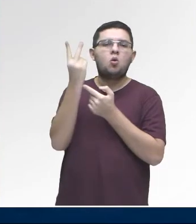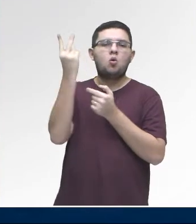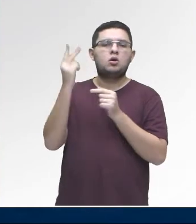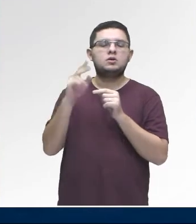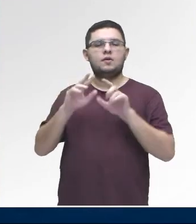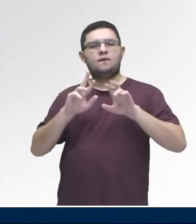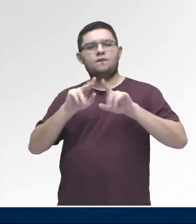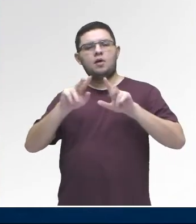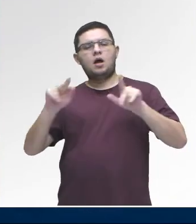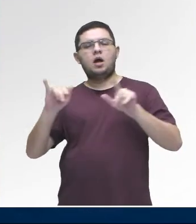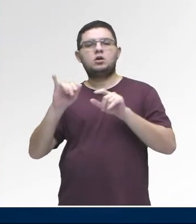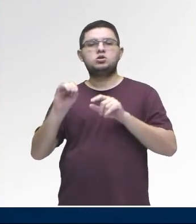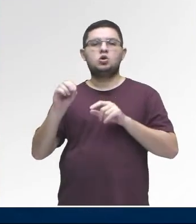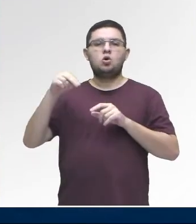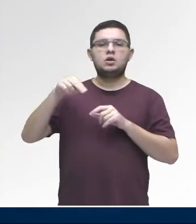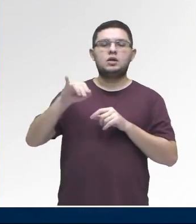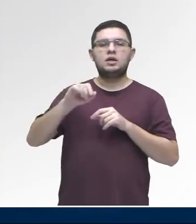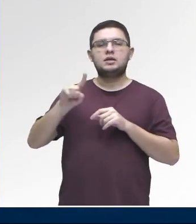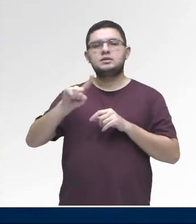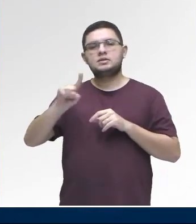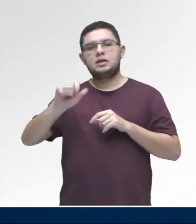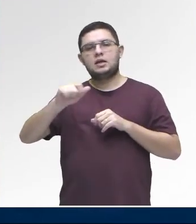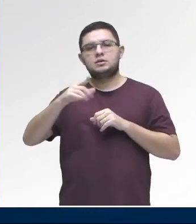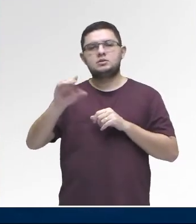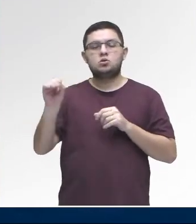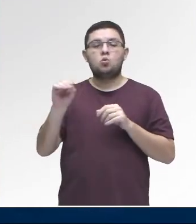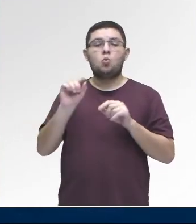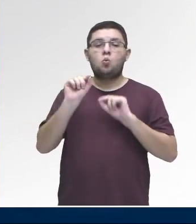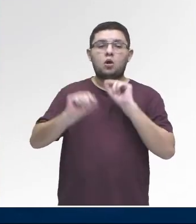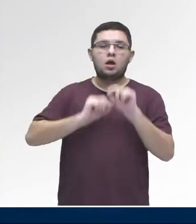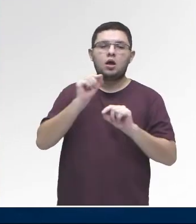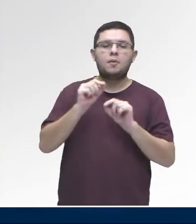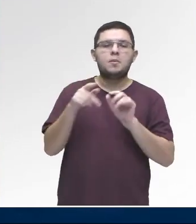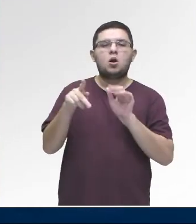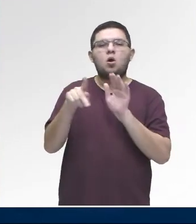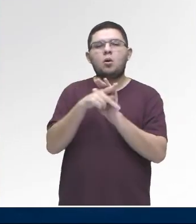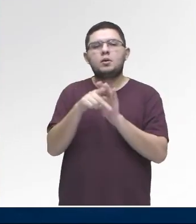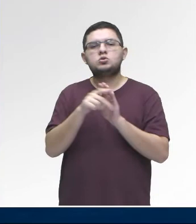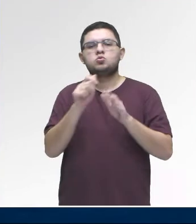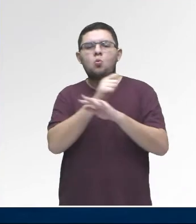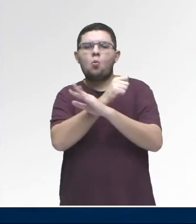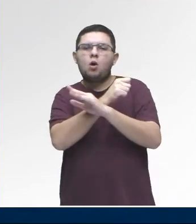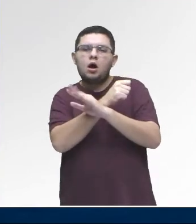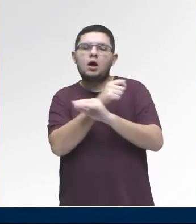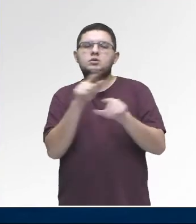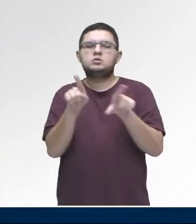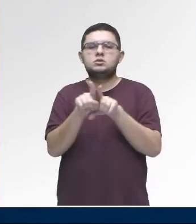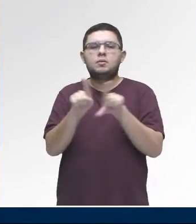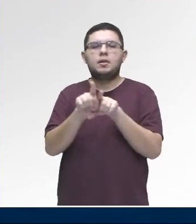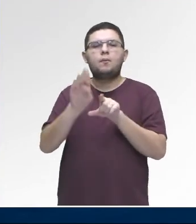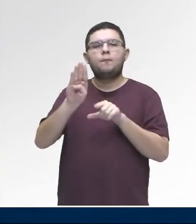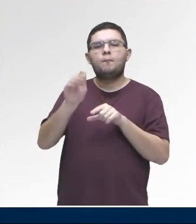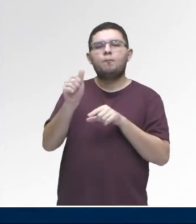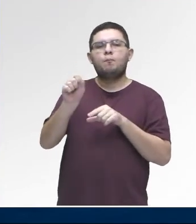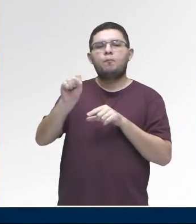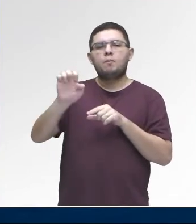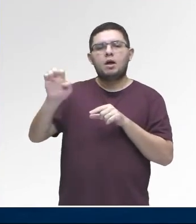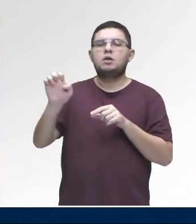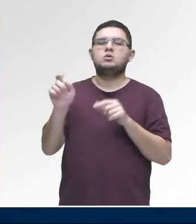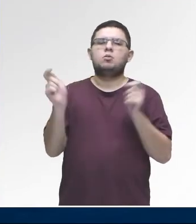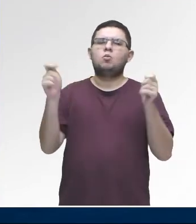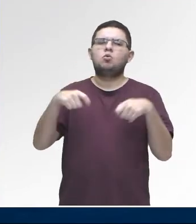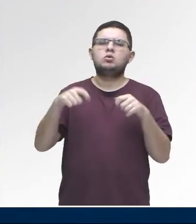para um ácido como para uma base, nós podemos ter uma noção